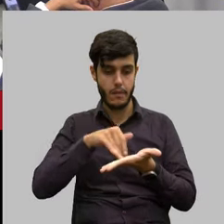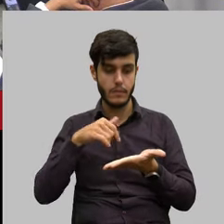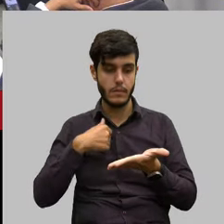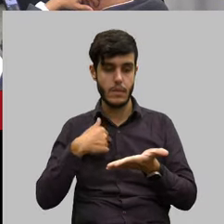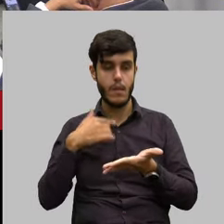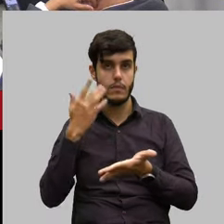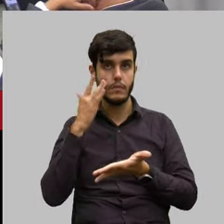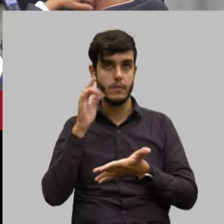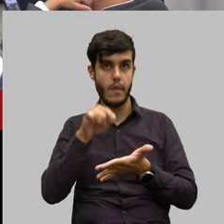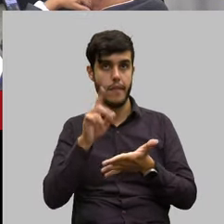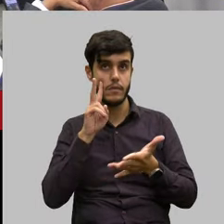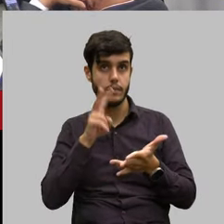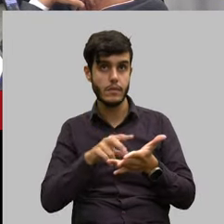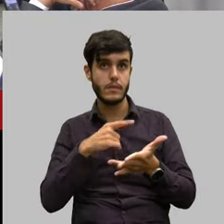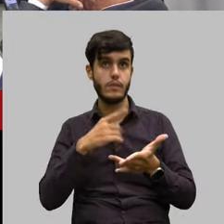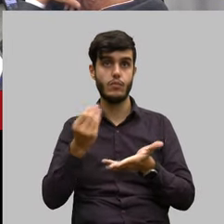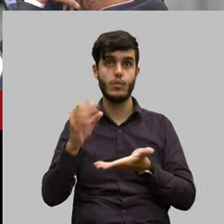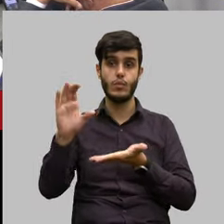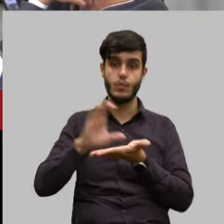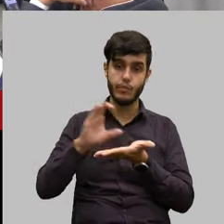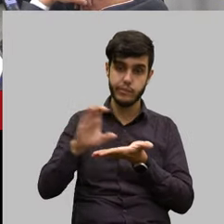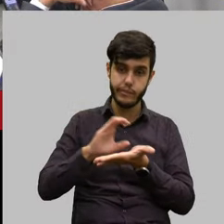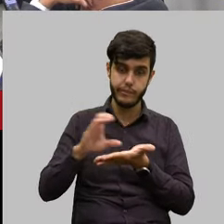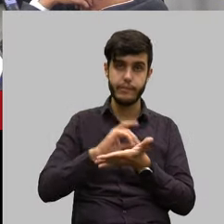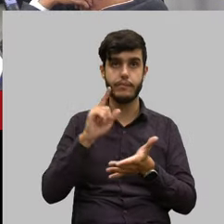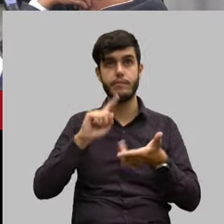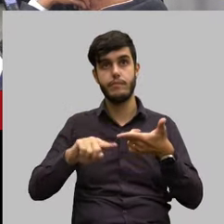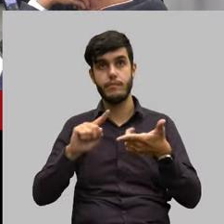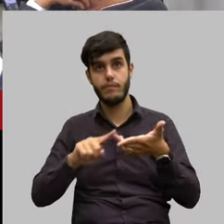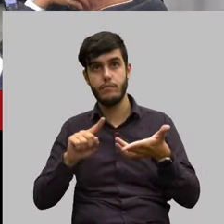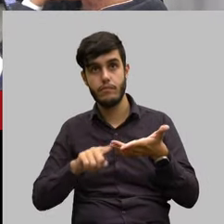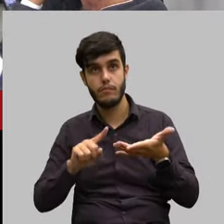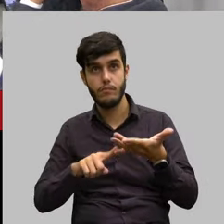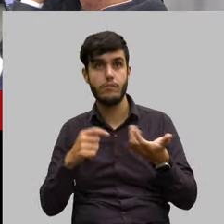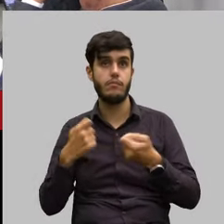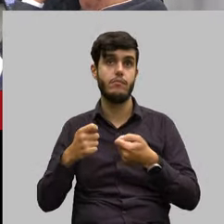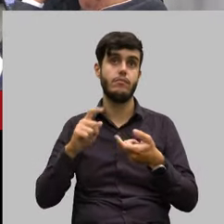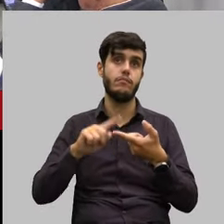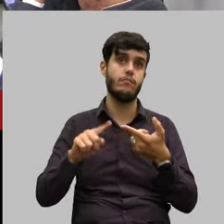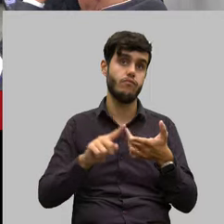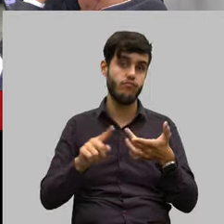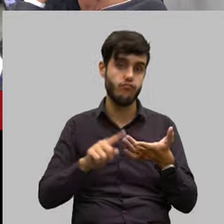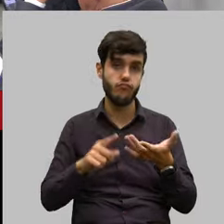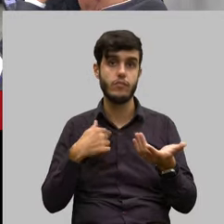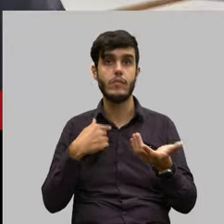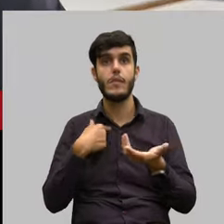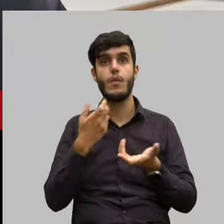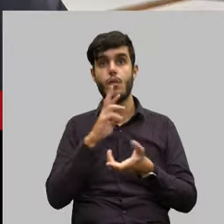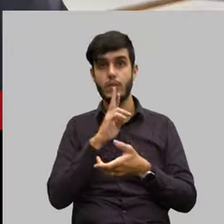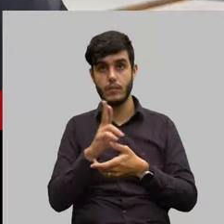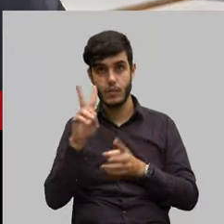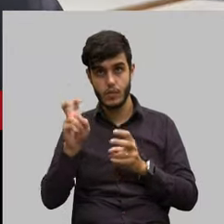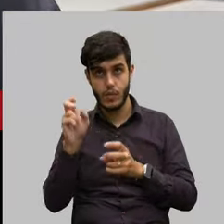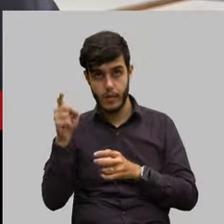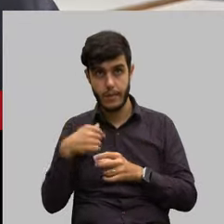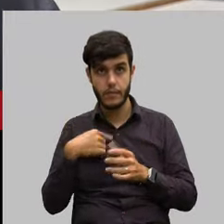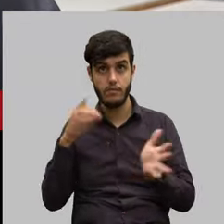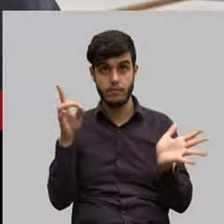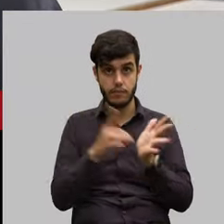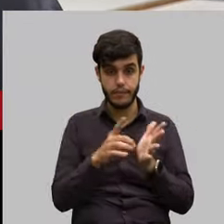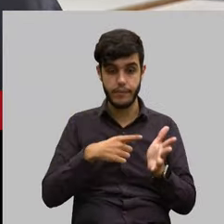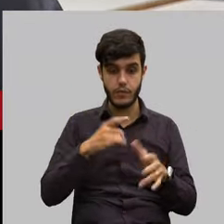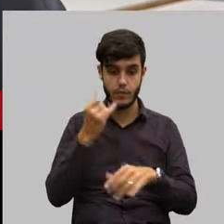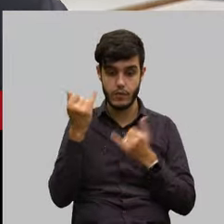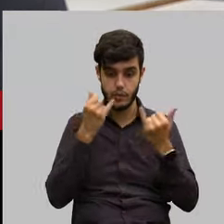recebemos uma quantidade enorme de de demandas Eu Tô levantando exatamente que demanda é essa e respondo pro senhor Assim que eu tiver